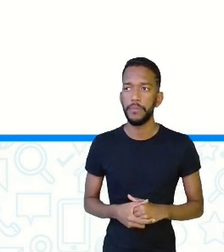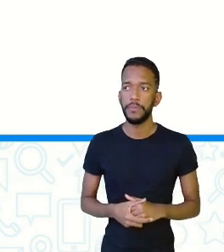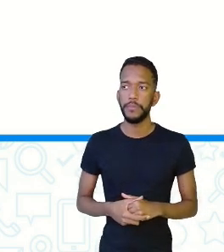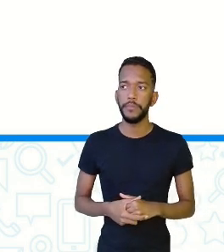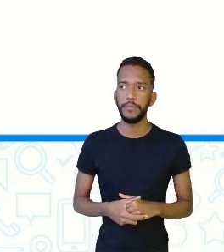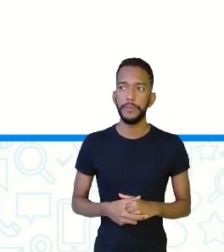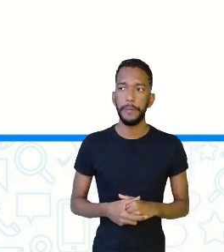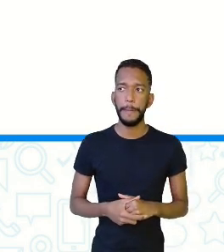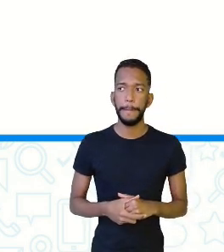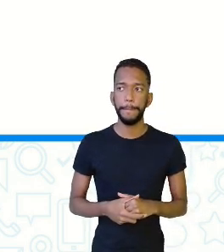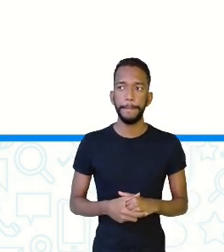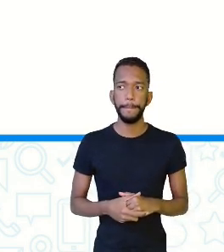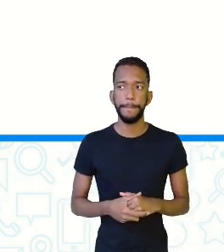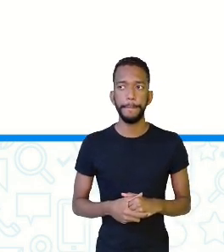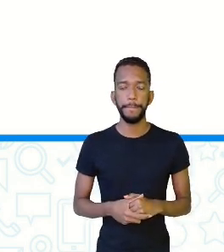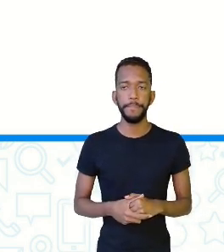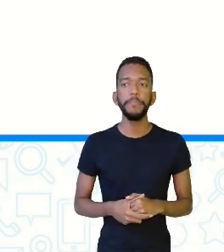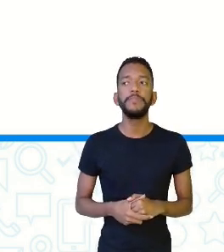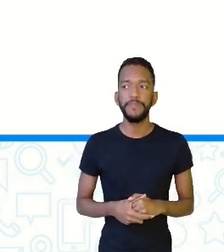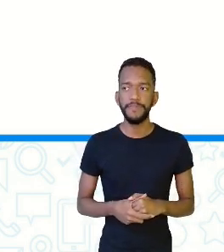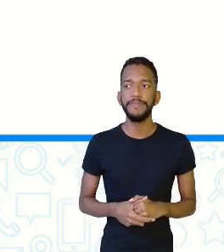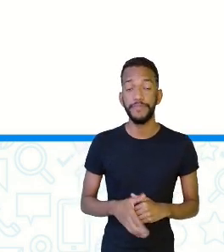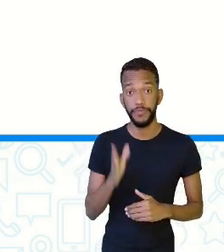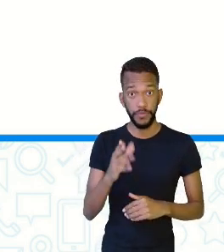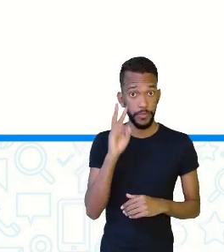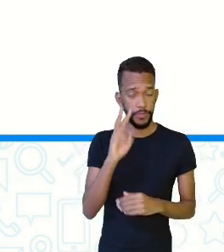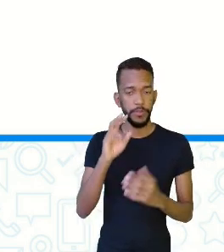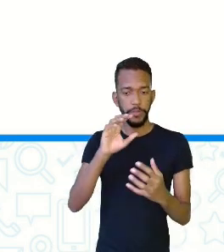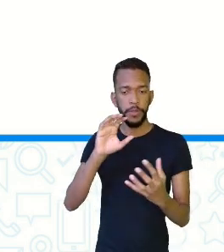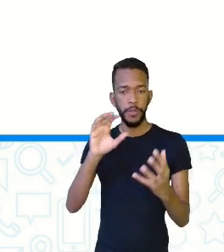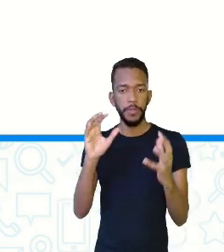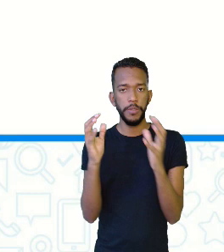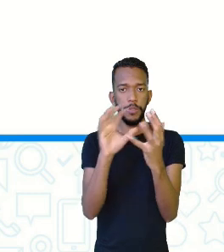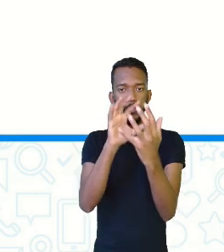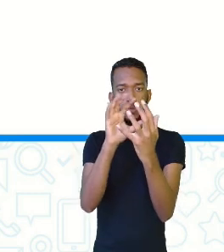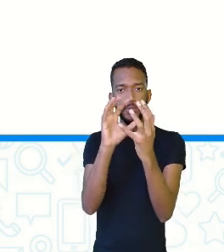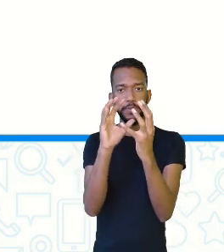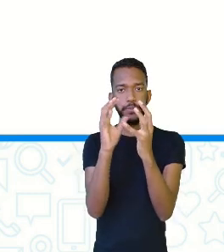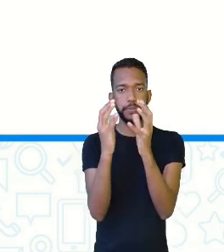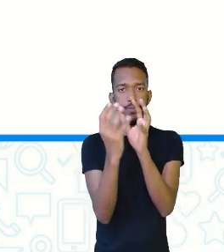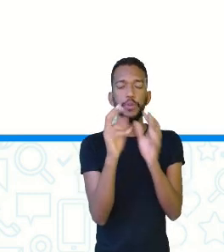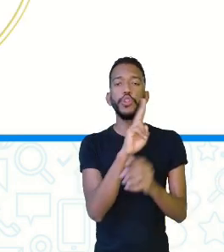E aí, como eu já disse, é chamado de rotação.